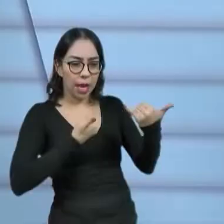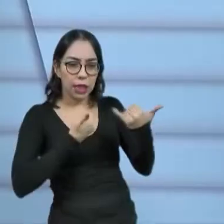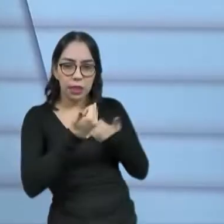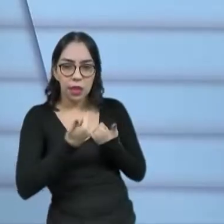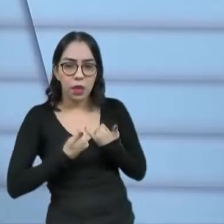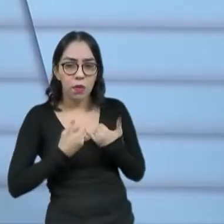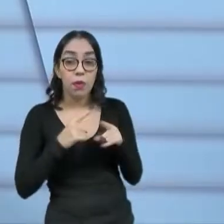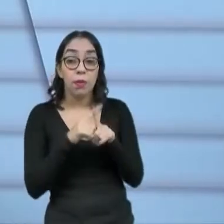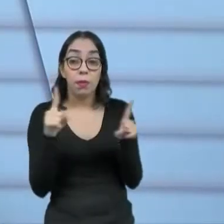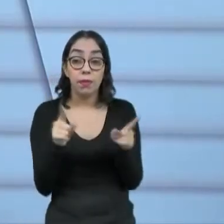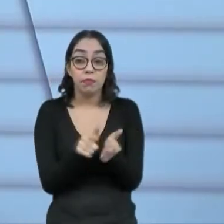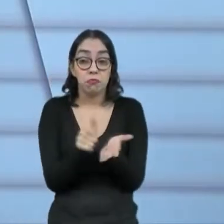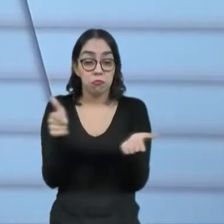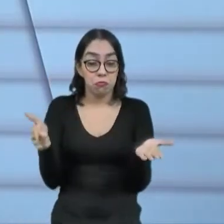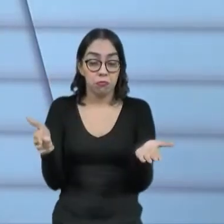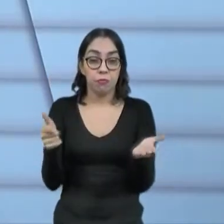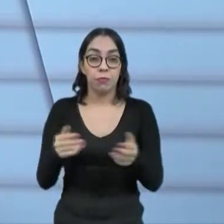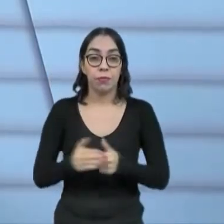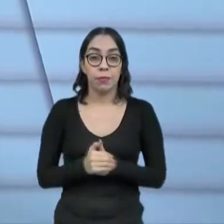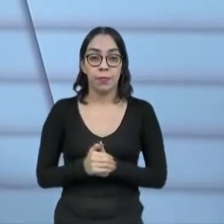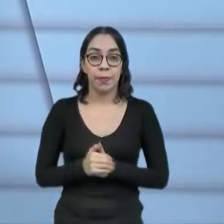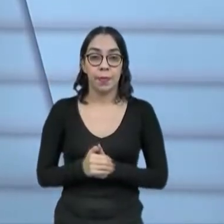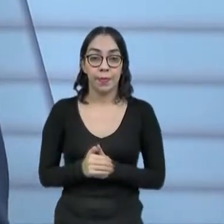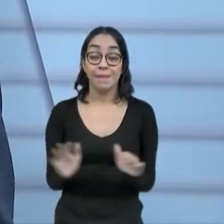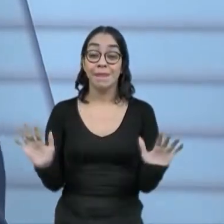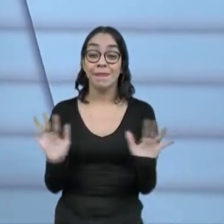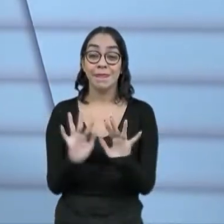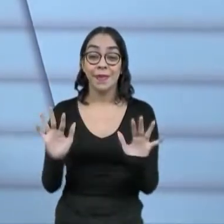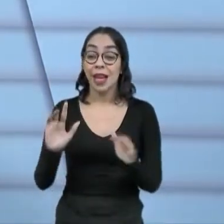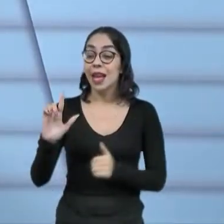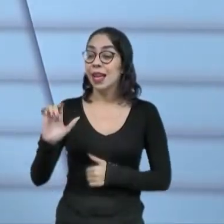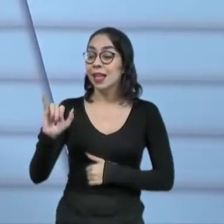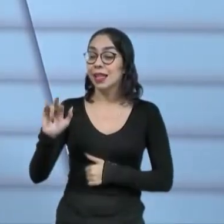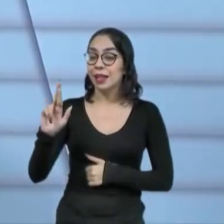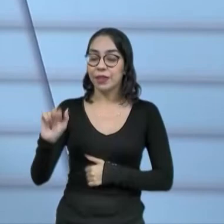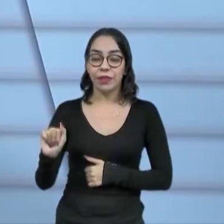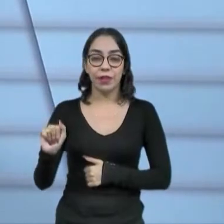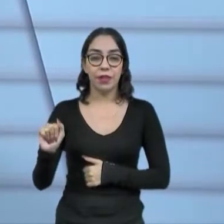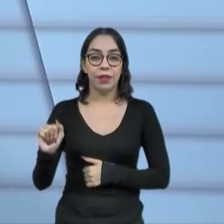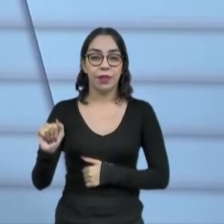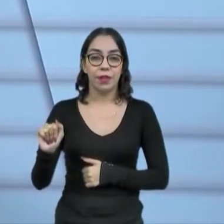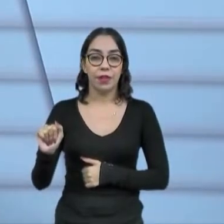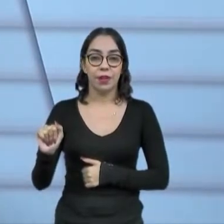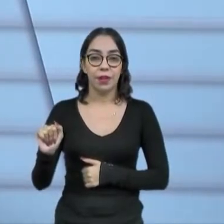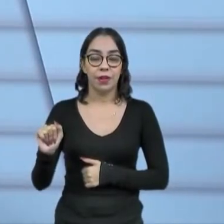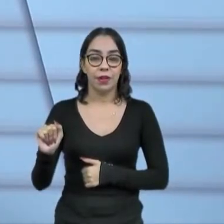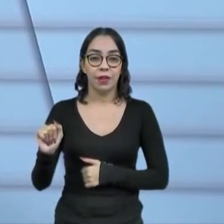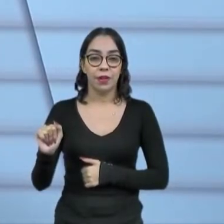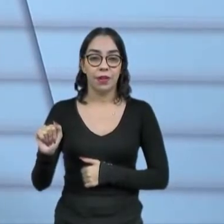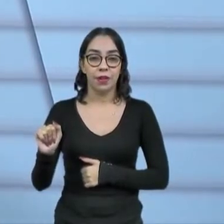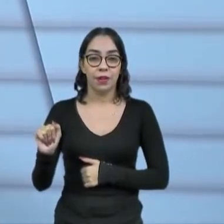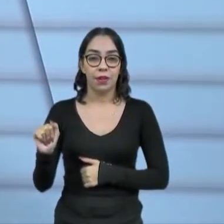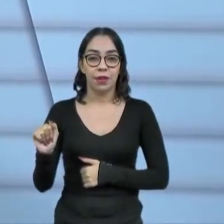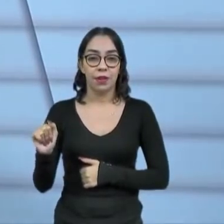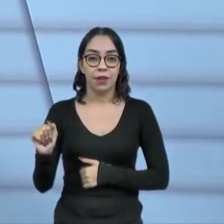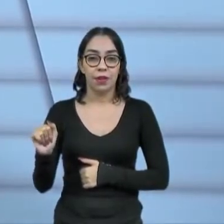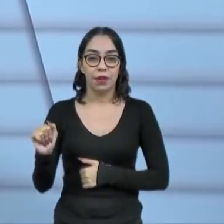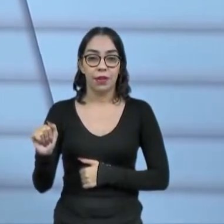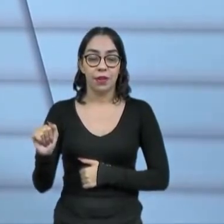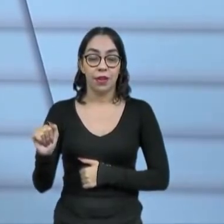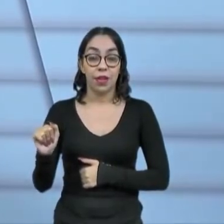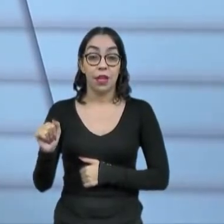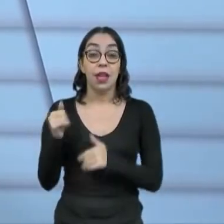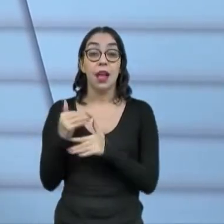assunto pelo jornal. Muito bem, estamos aqui no Questão de Ordem com o escritor biógrafo Lira Neto. Estou conversando com ele, o Lira está lá no Porto, na cidade do